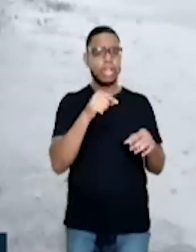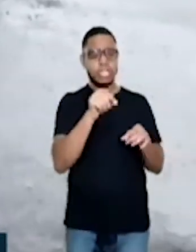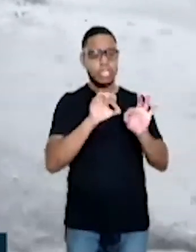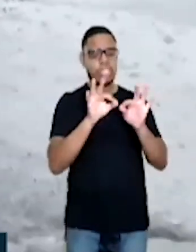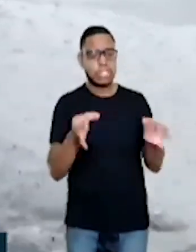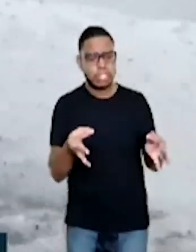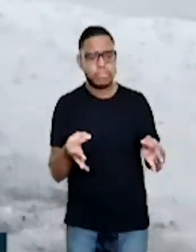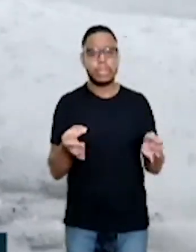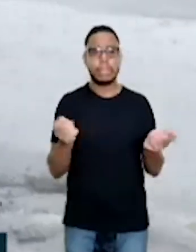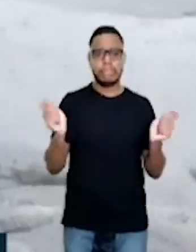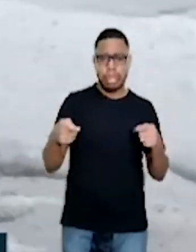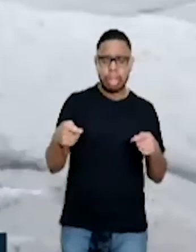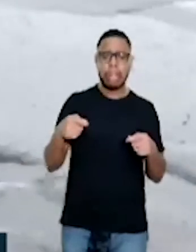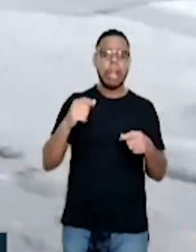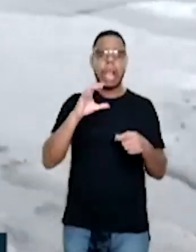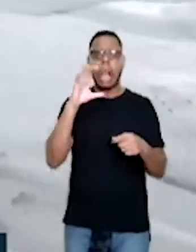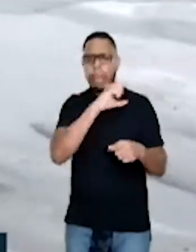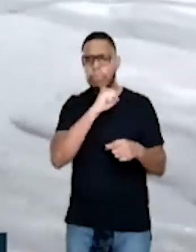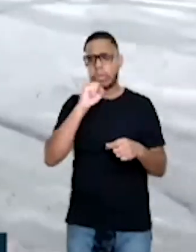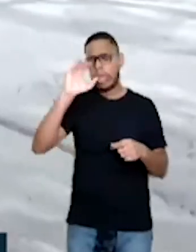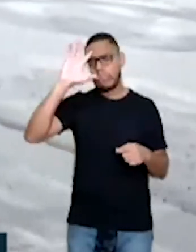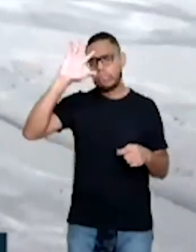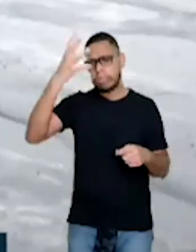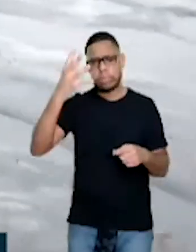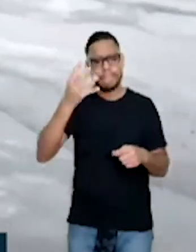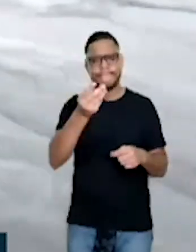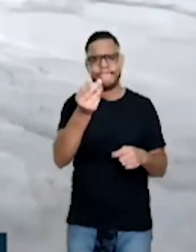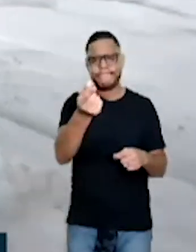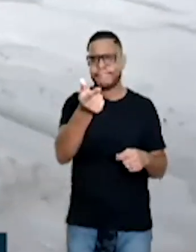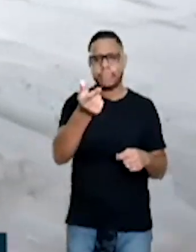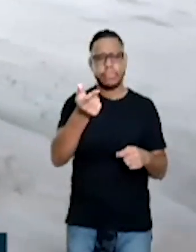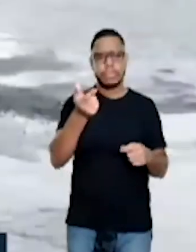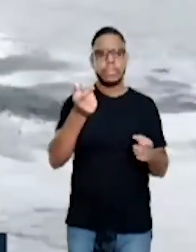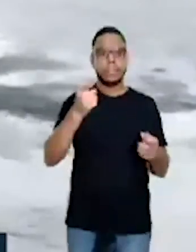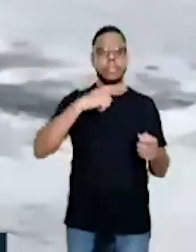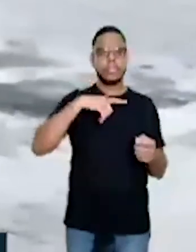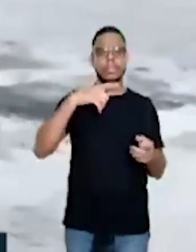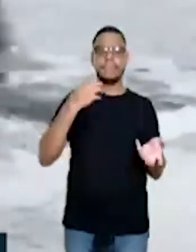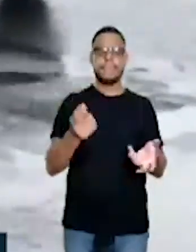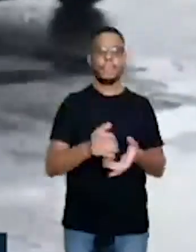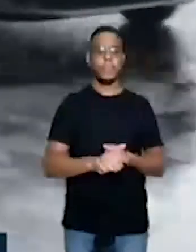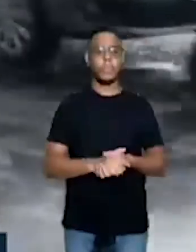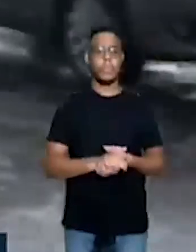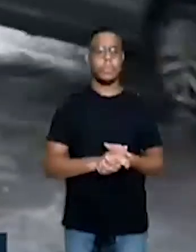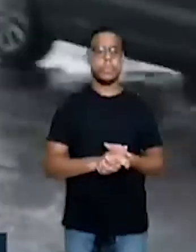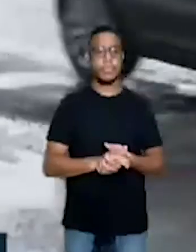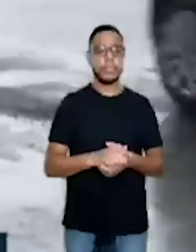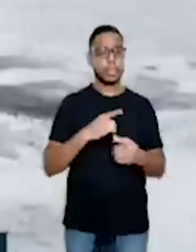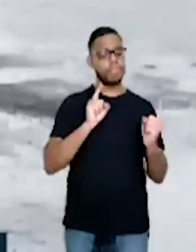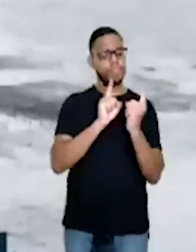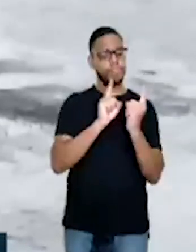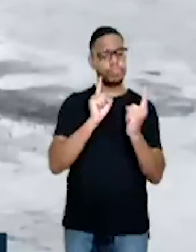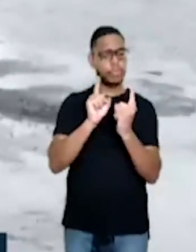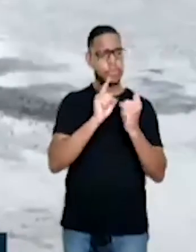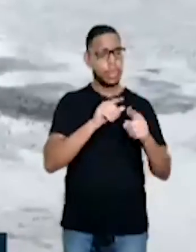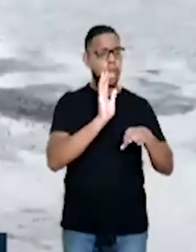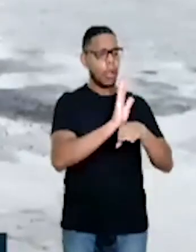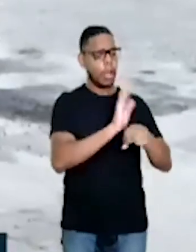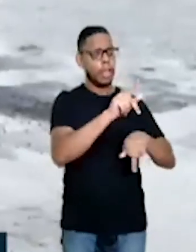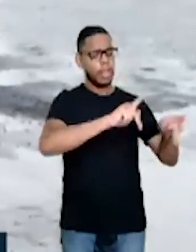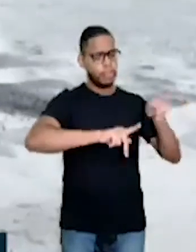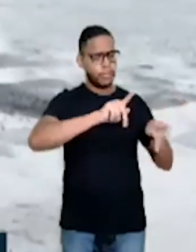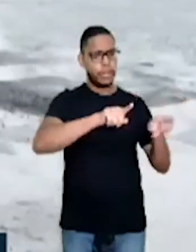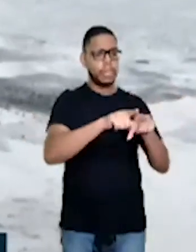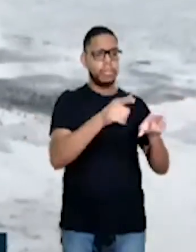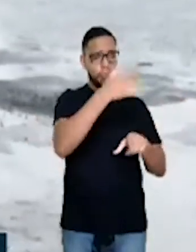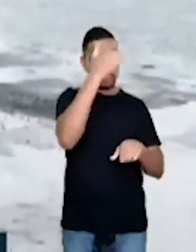que resolvem assim, muito na questão de atendimento à população e aos clientes que frequentam